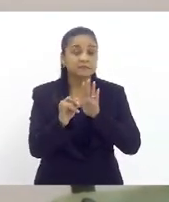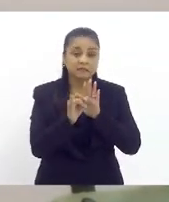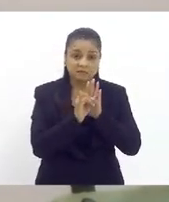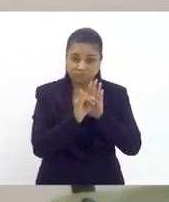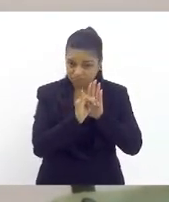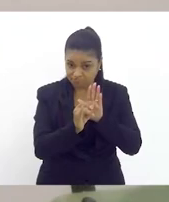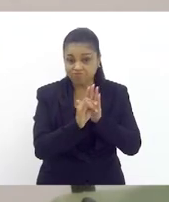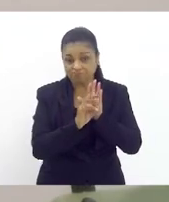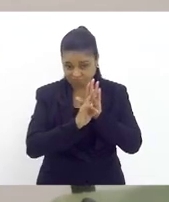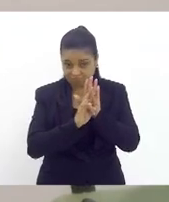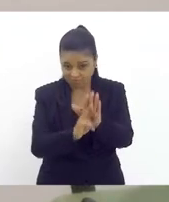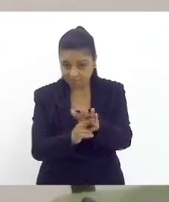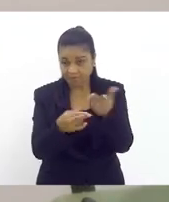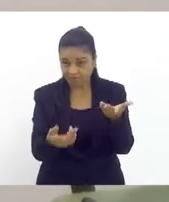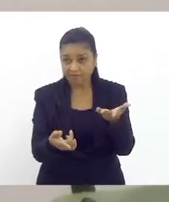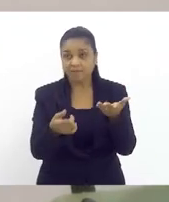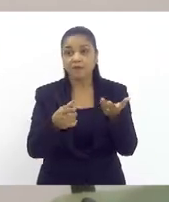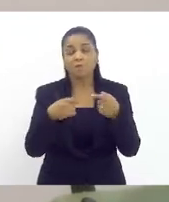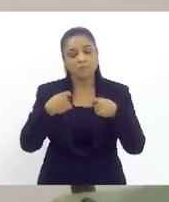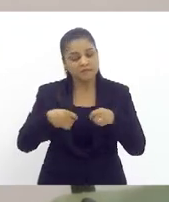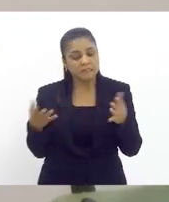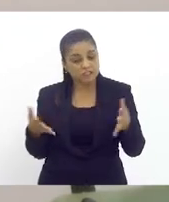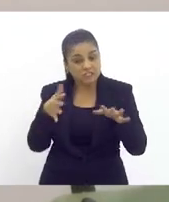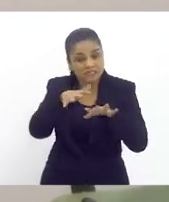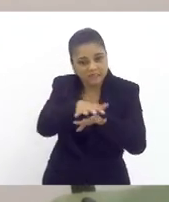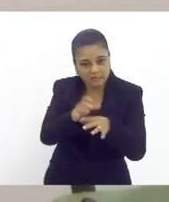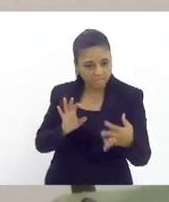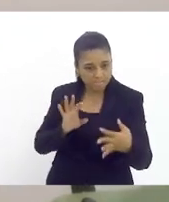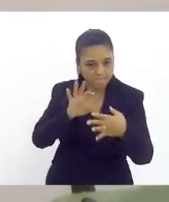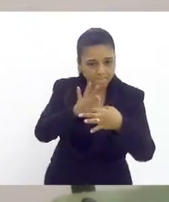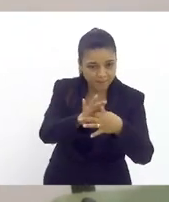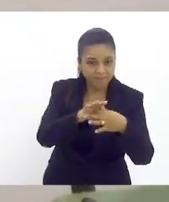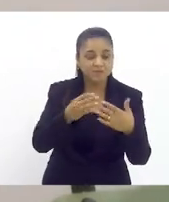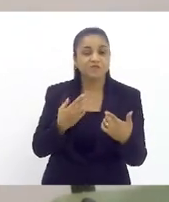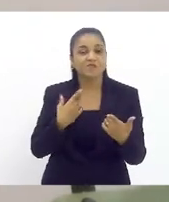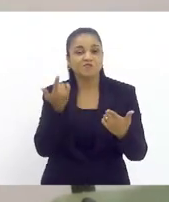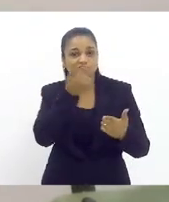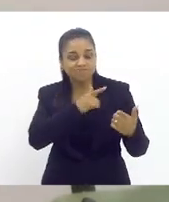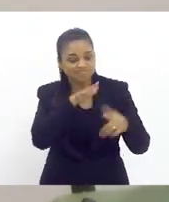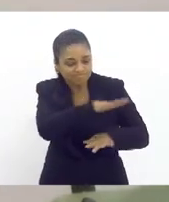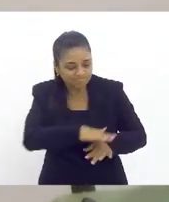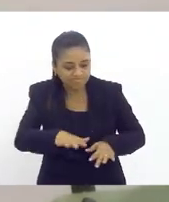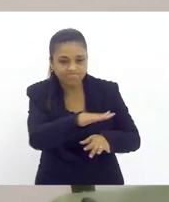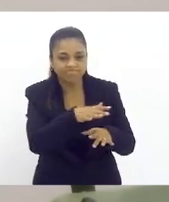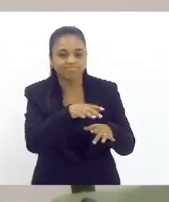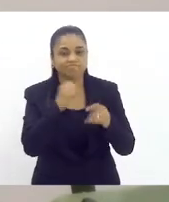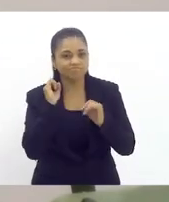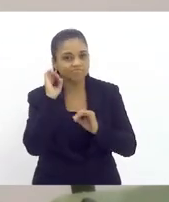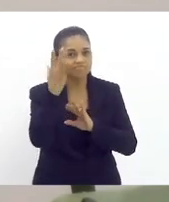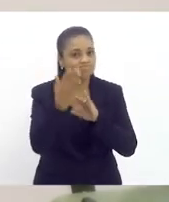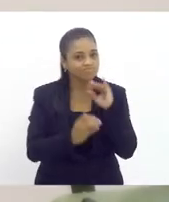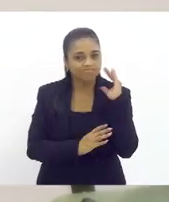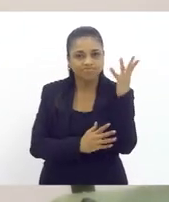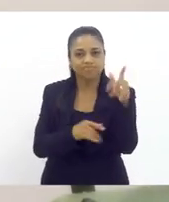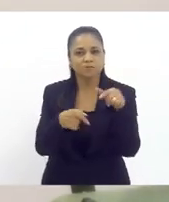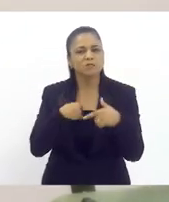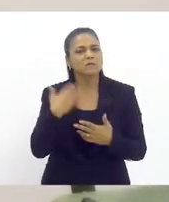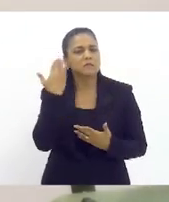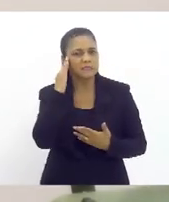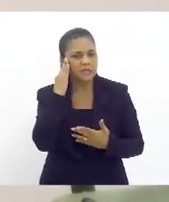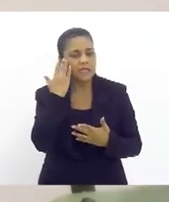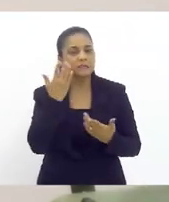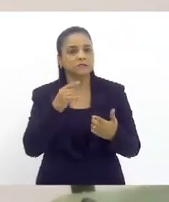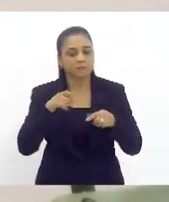uma necessidade de integração porque ali a gente também fala de recuperação de adequação ambiental e a gente também entende né que a